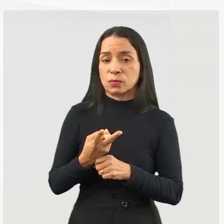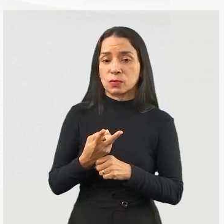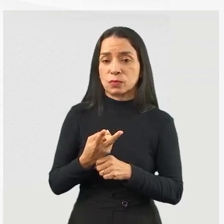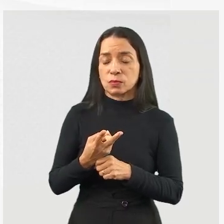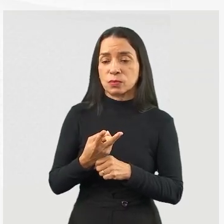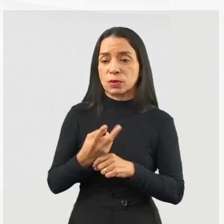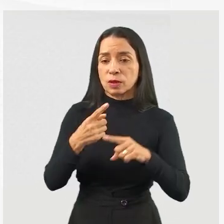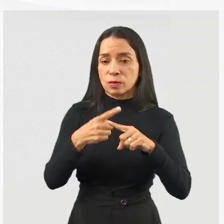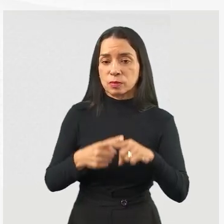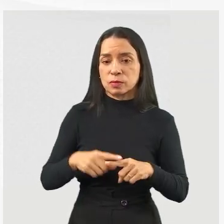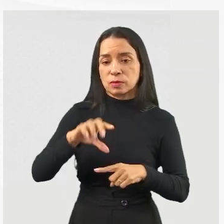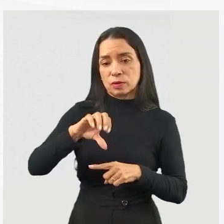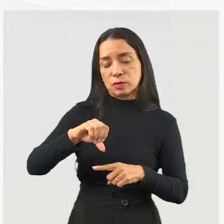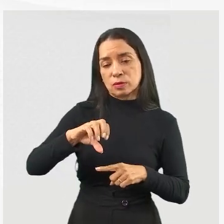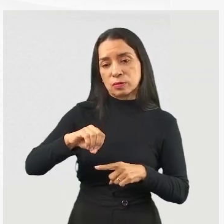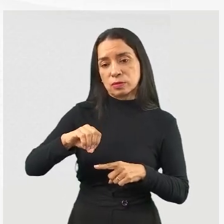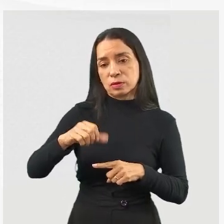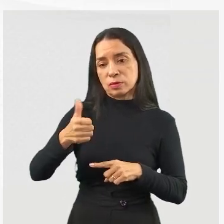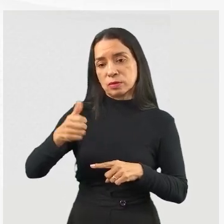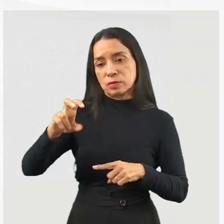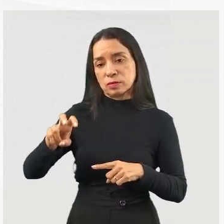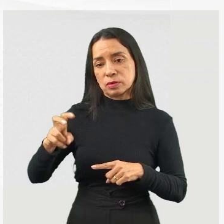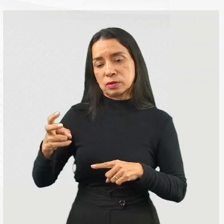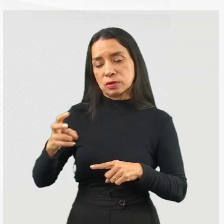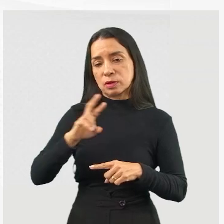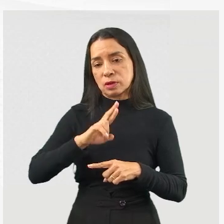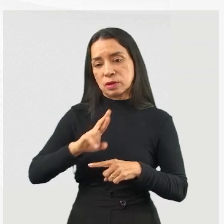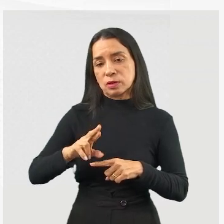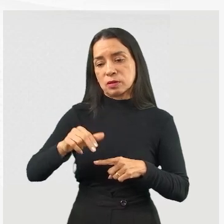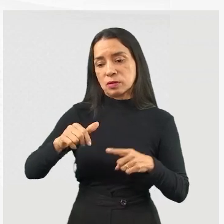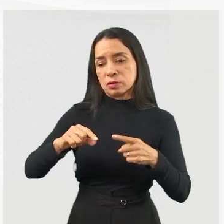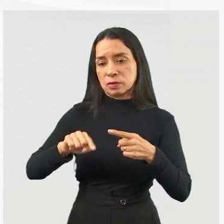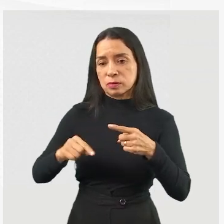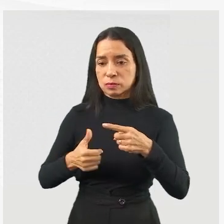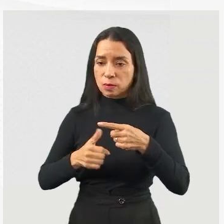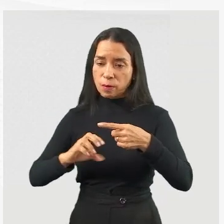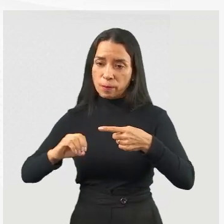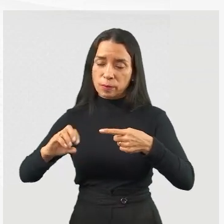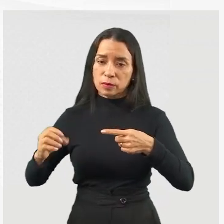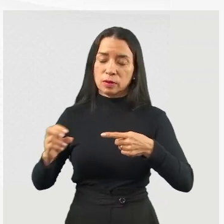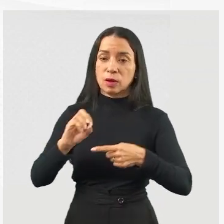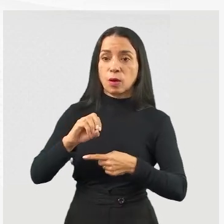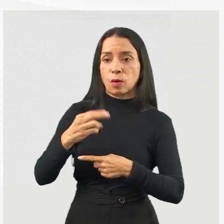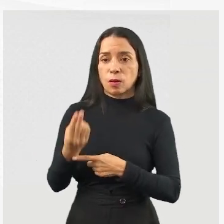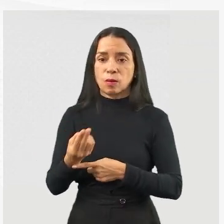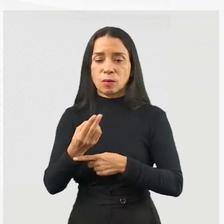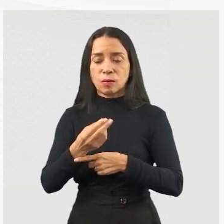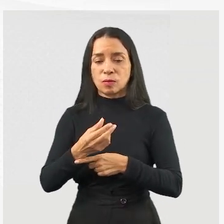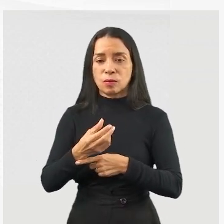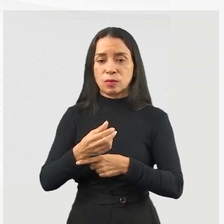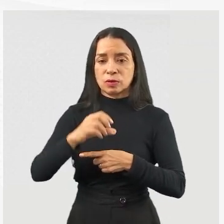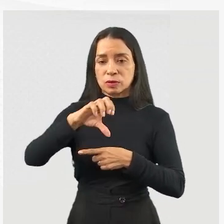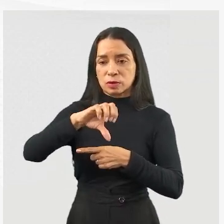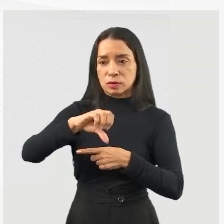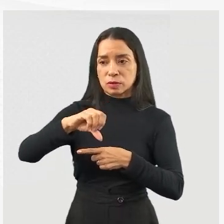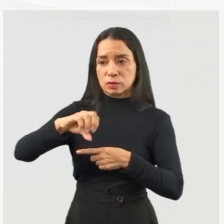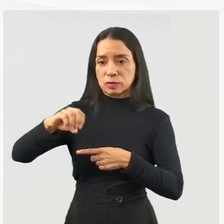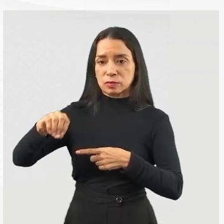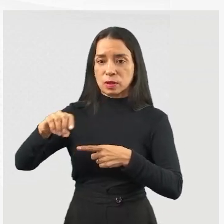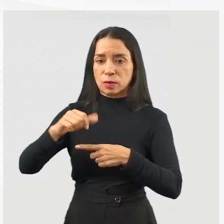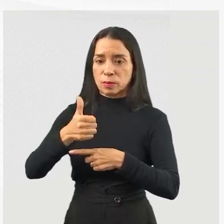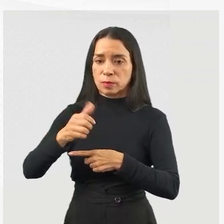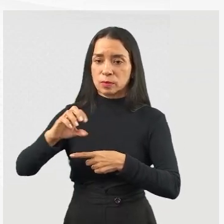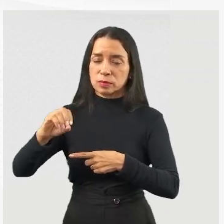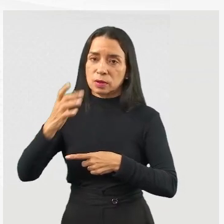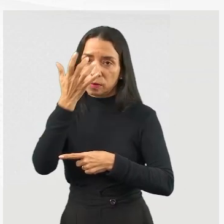posso multiplicar o 900 pelo 15 e o resultado dividir por 100. Ou posso dividir o 900 pelo 100, que fica mais